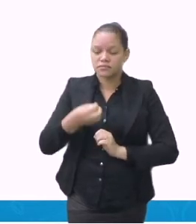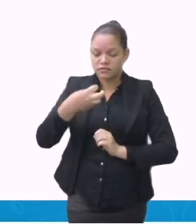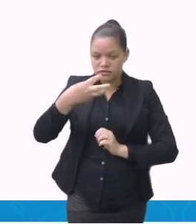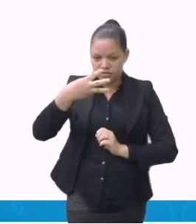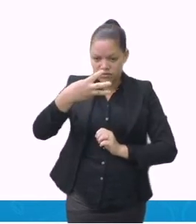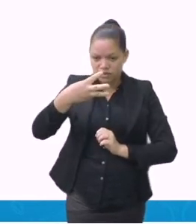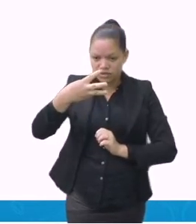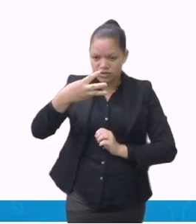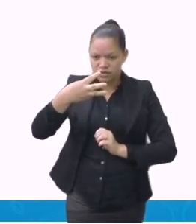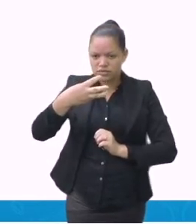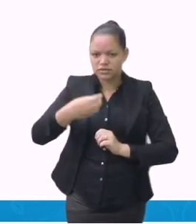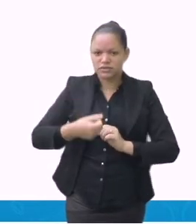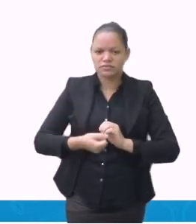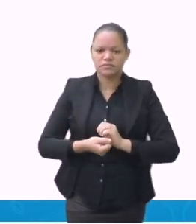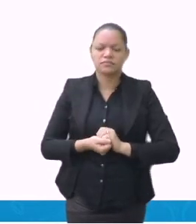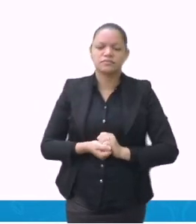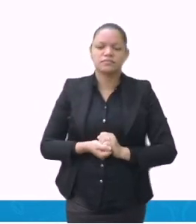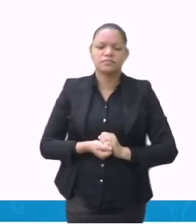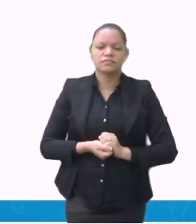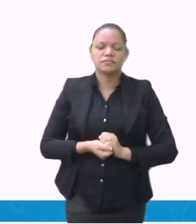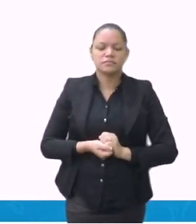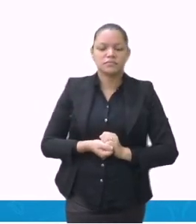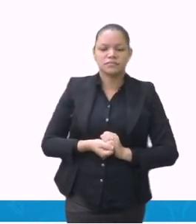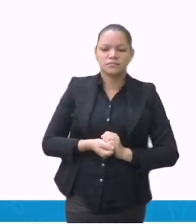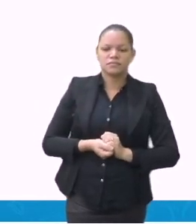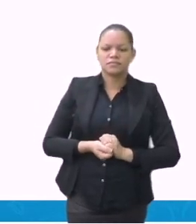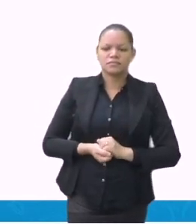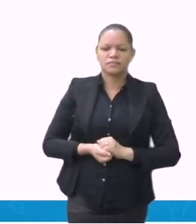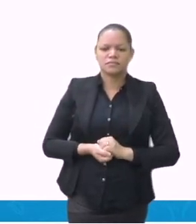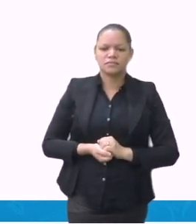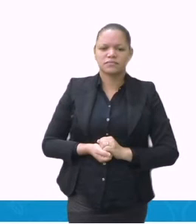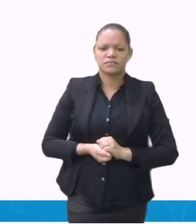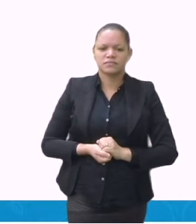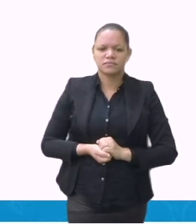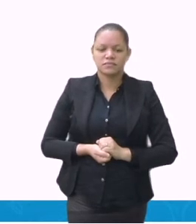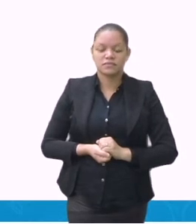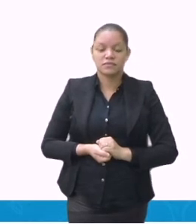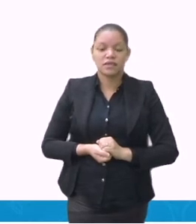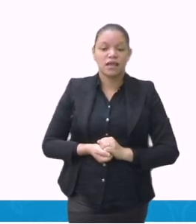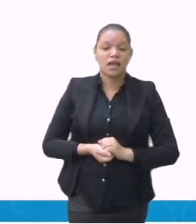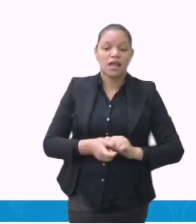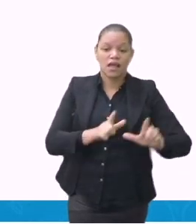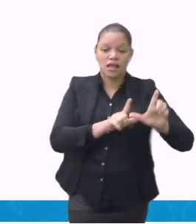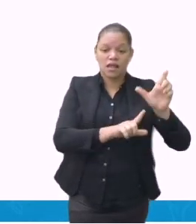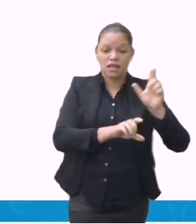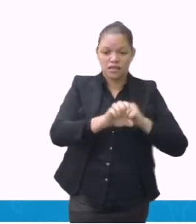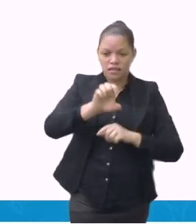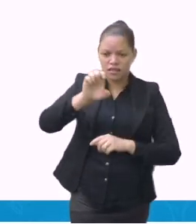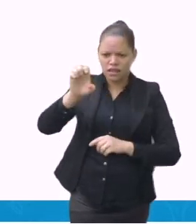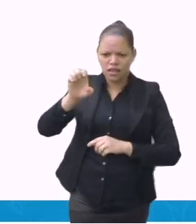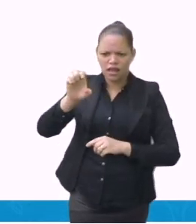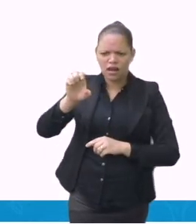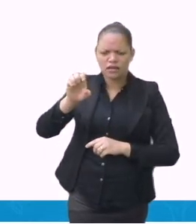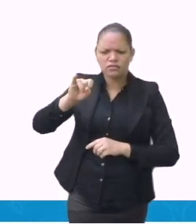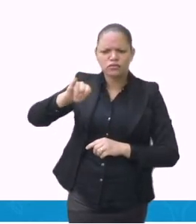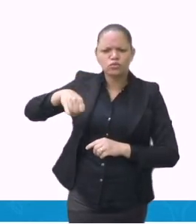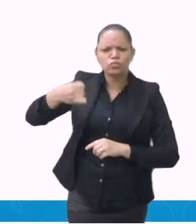3. Então, B3. Júlia vai desenhar uma lua